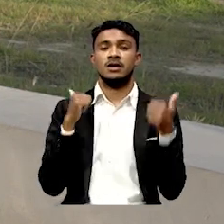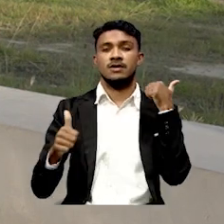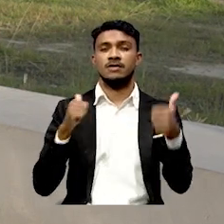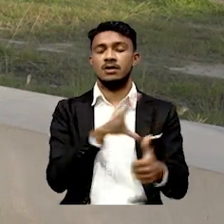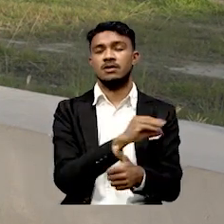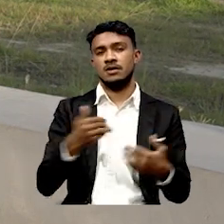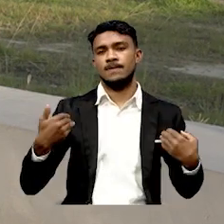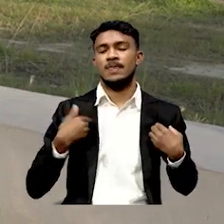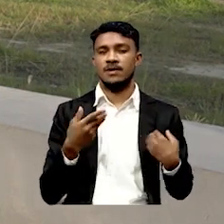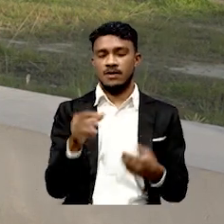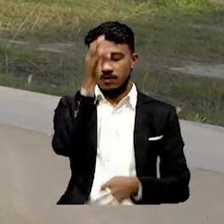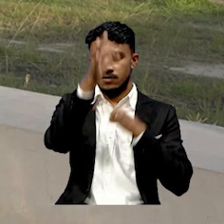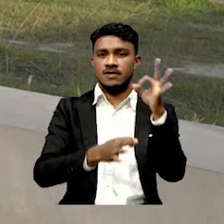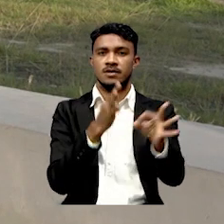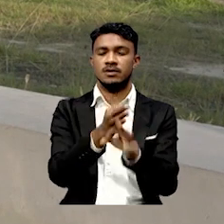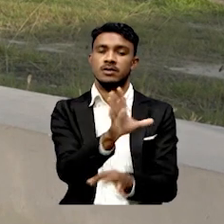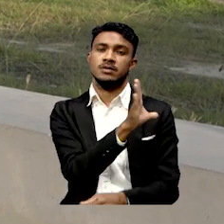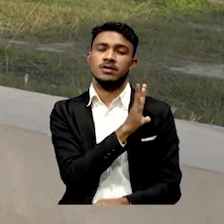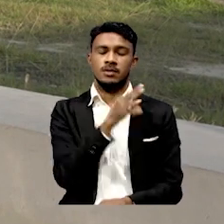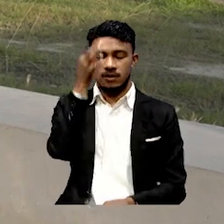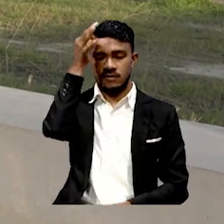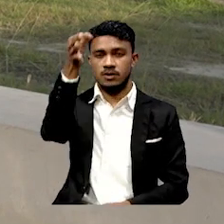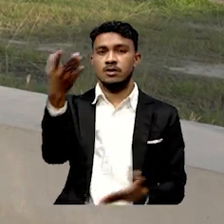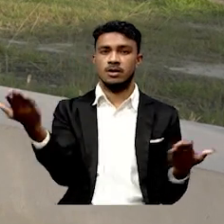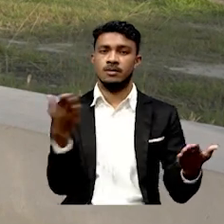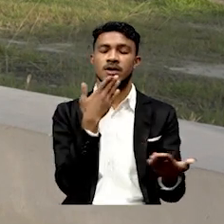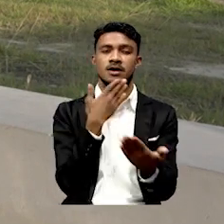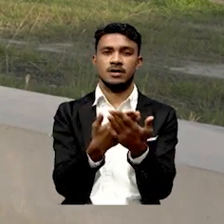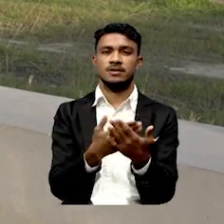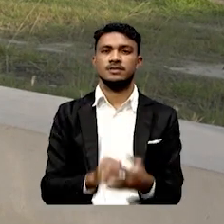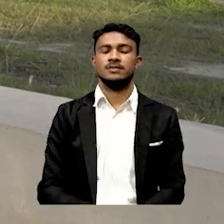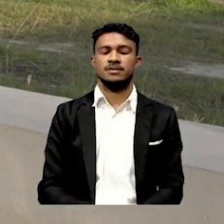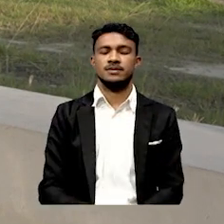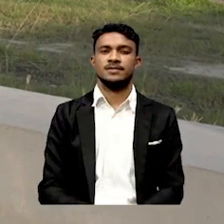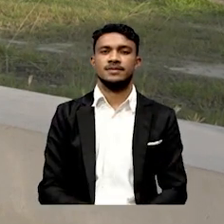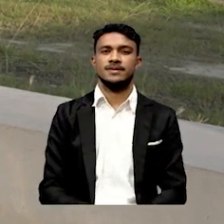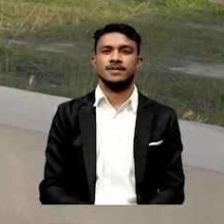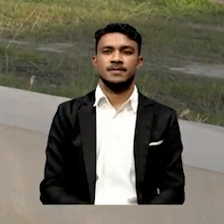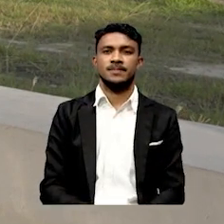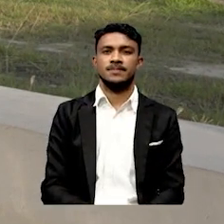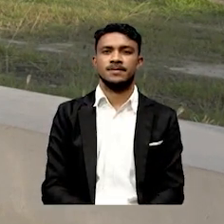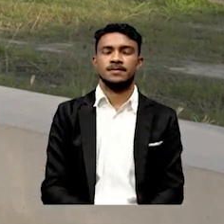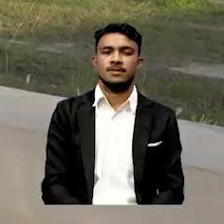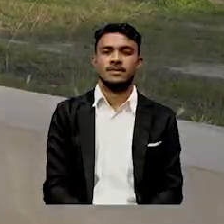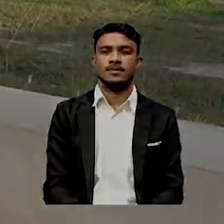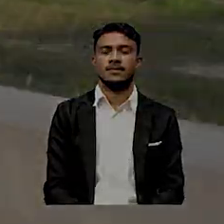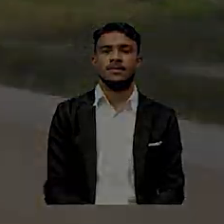acontece fier no esperanza mak ita iha ba futuru ne be dia kleu. Ekipa cobertura GMN.